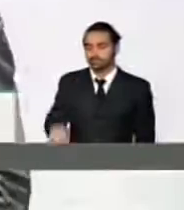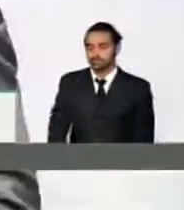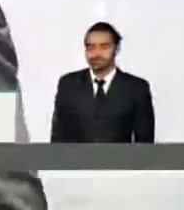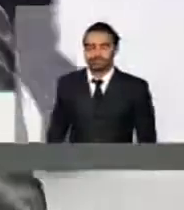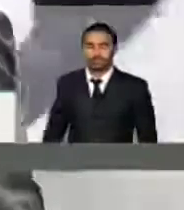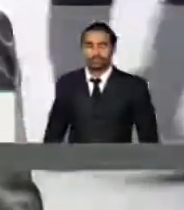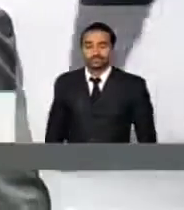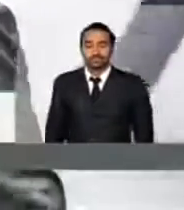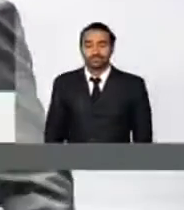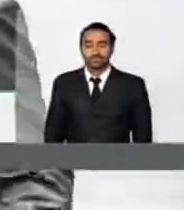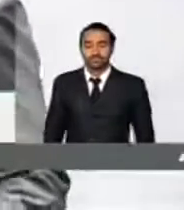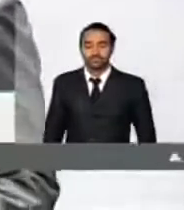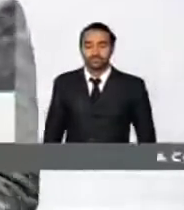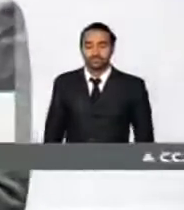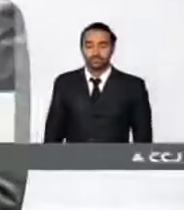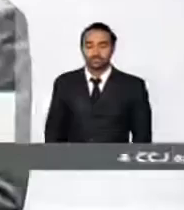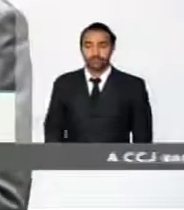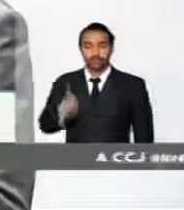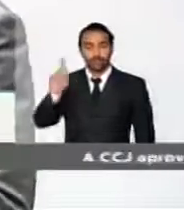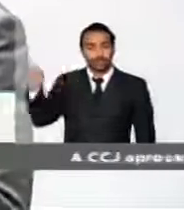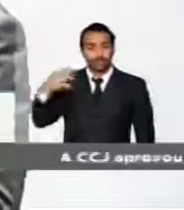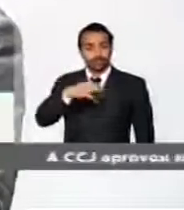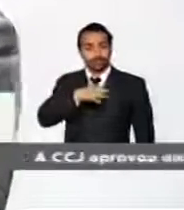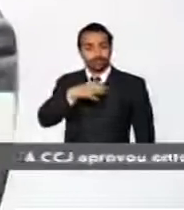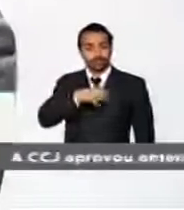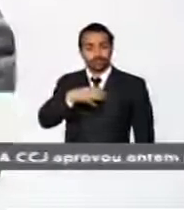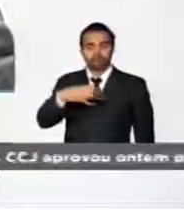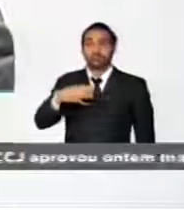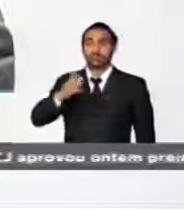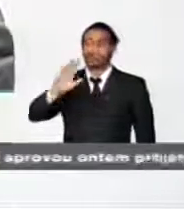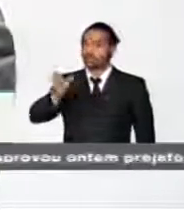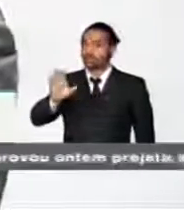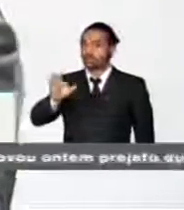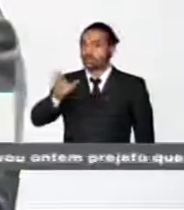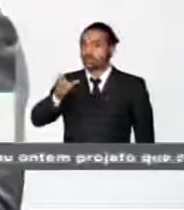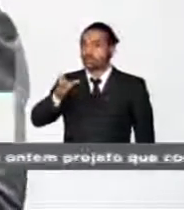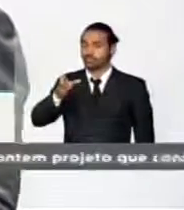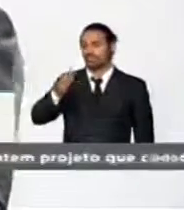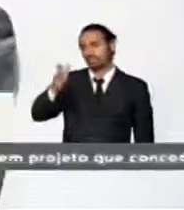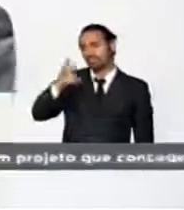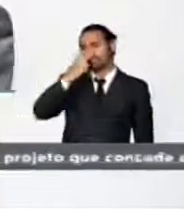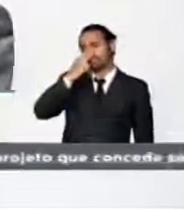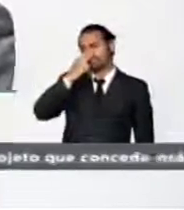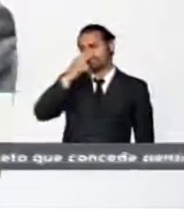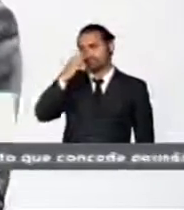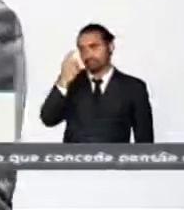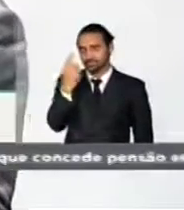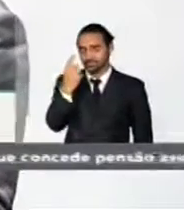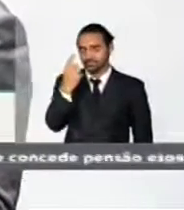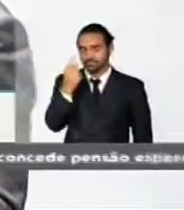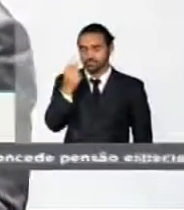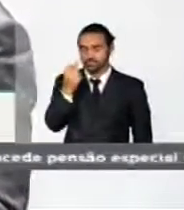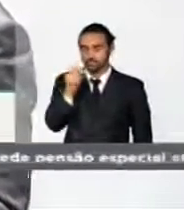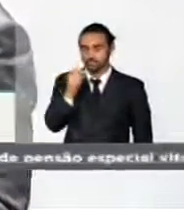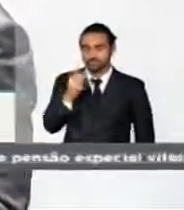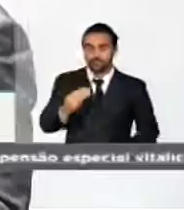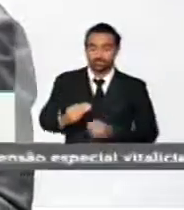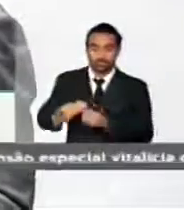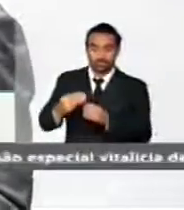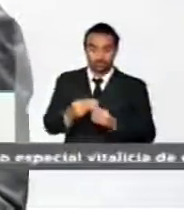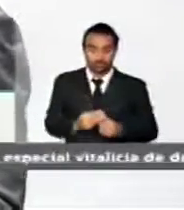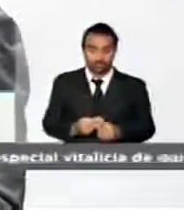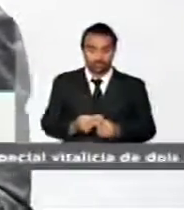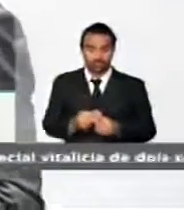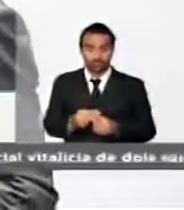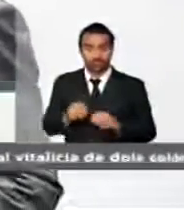presidente, na Bahia são já cerca de 170 municípios